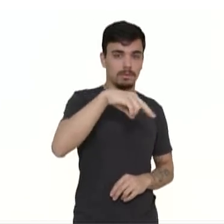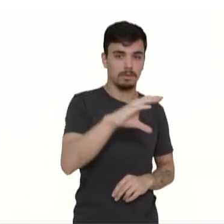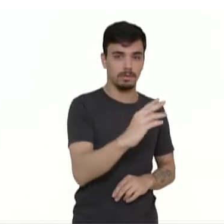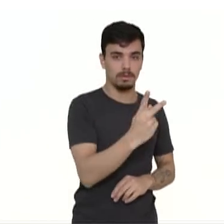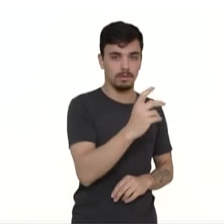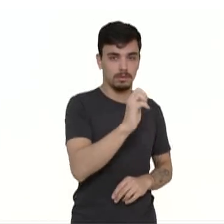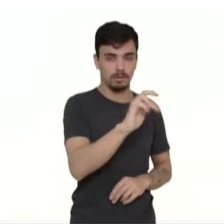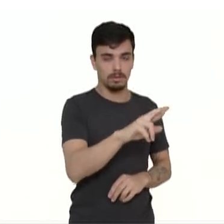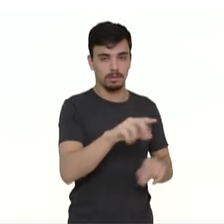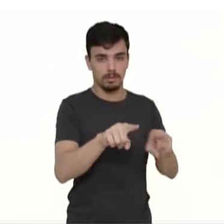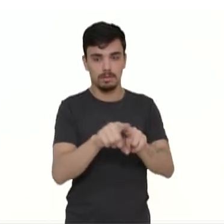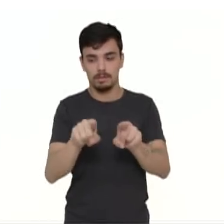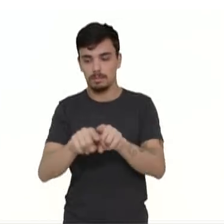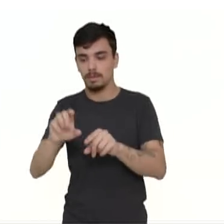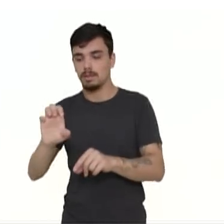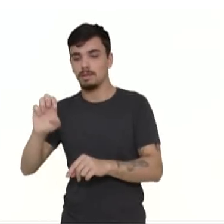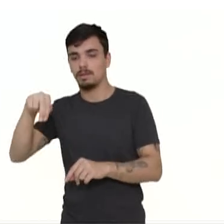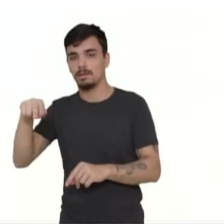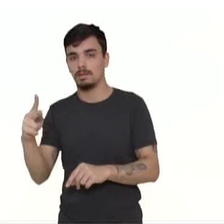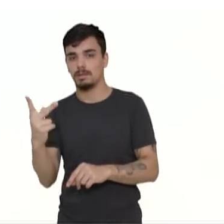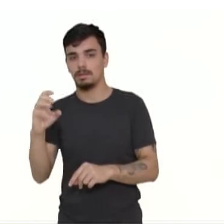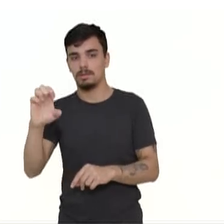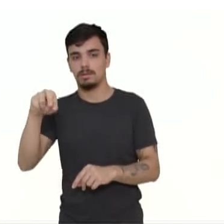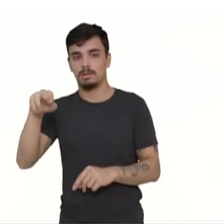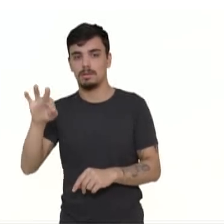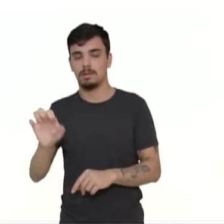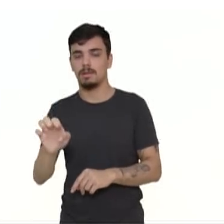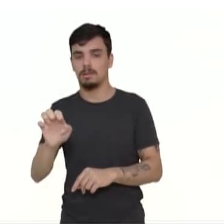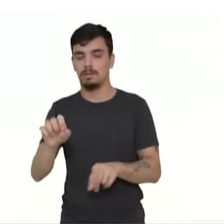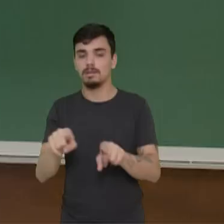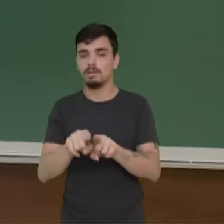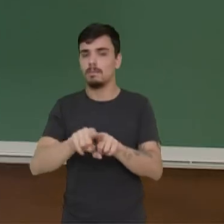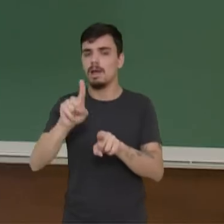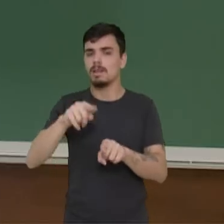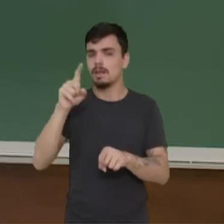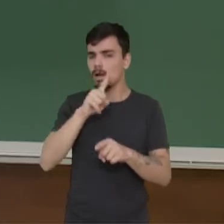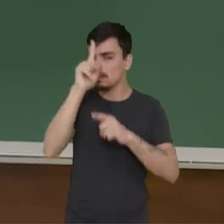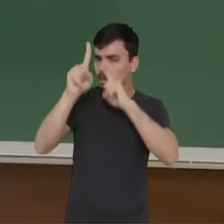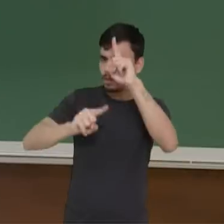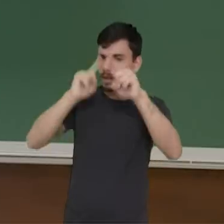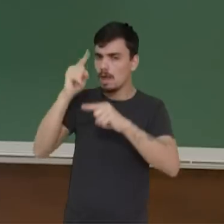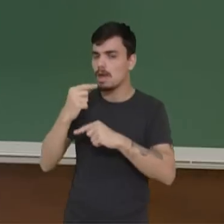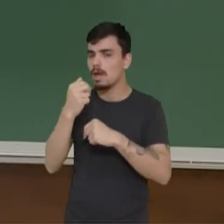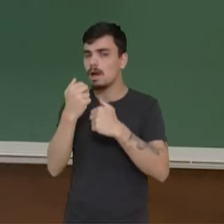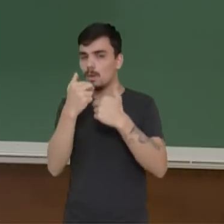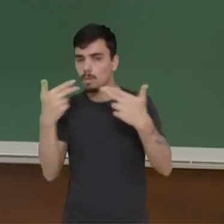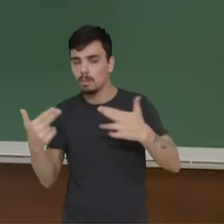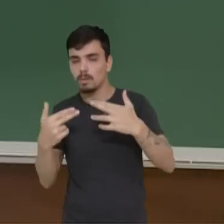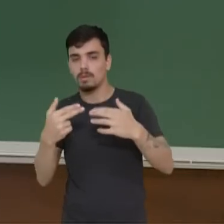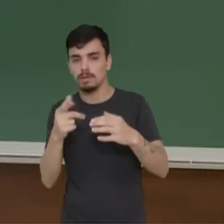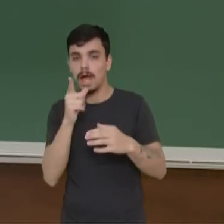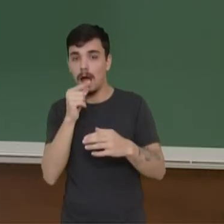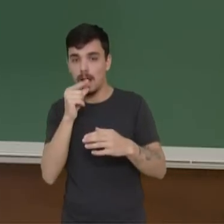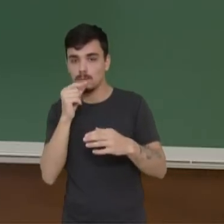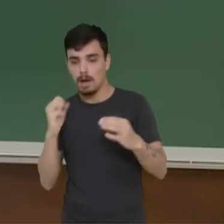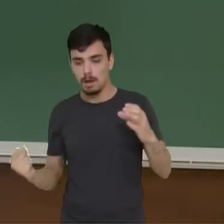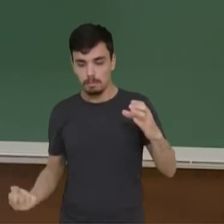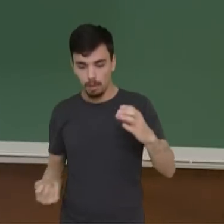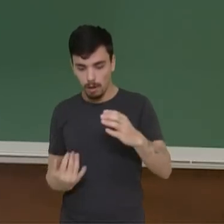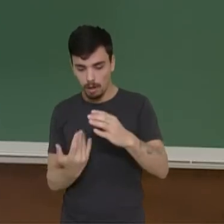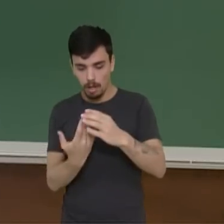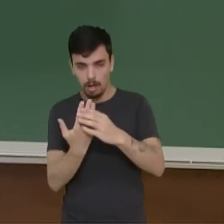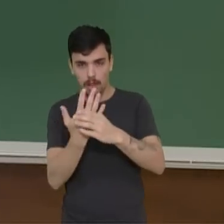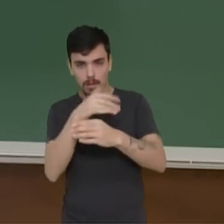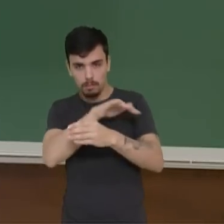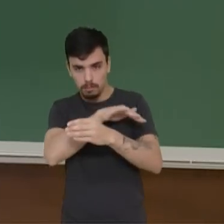enchente, preencher. São palavras que dão essa ideia de que algo está sendo enchido, preenchido por alguma coisa. No caso